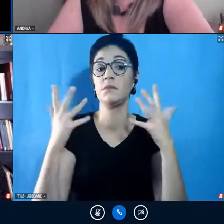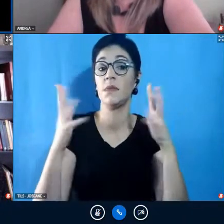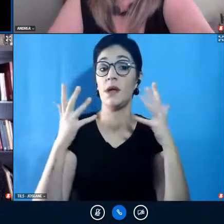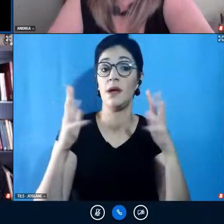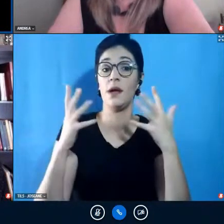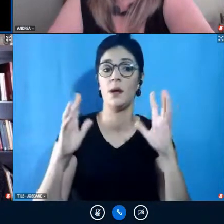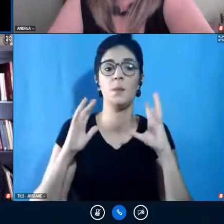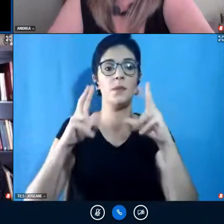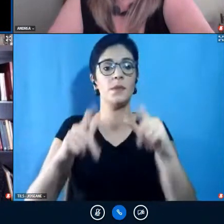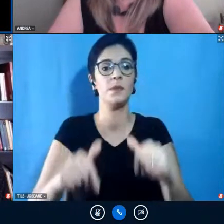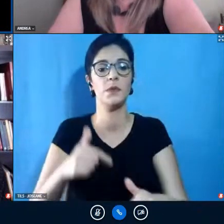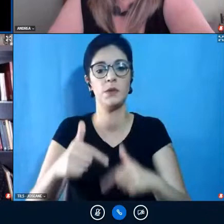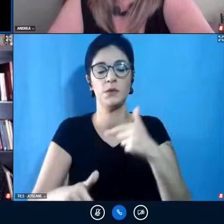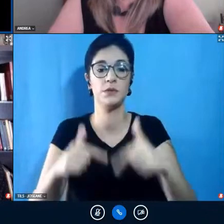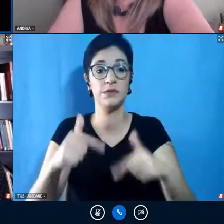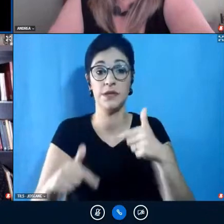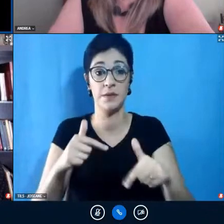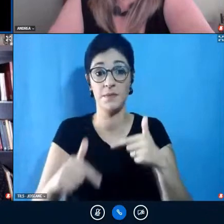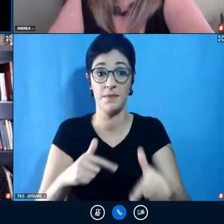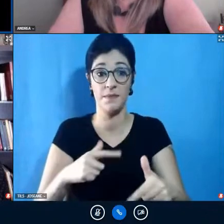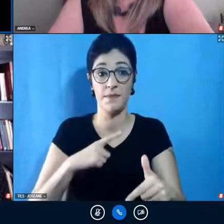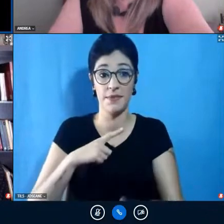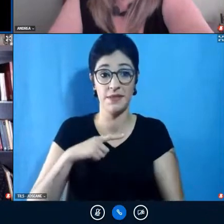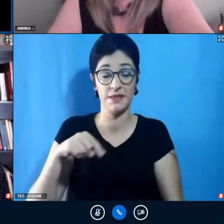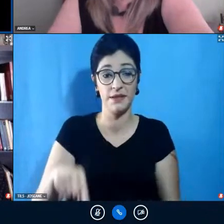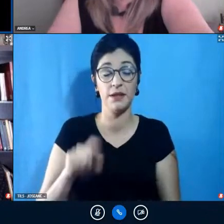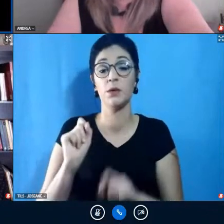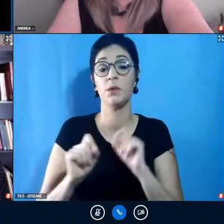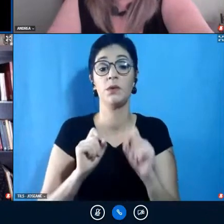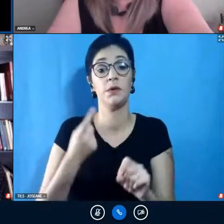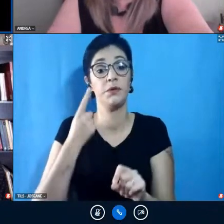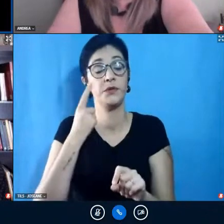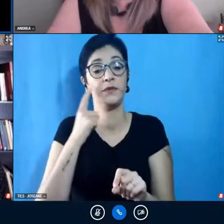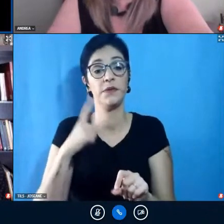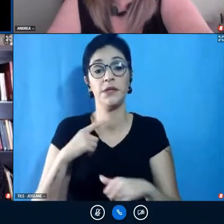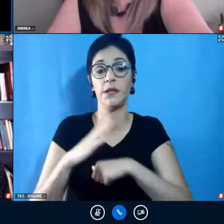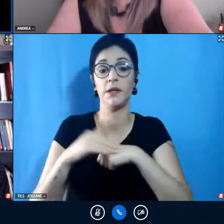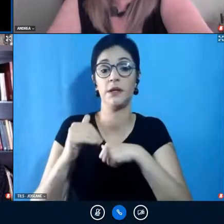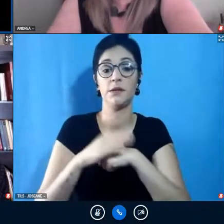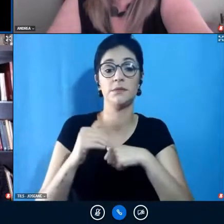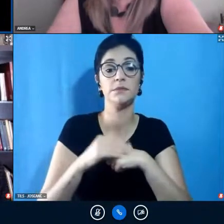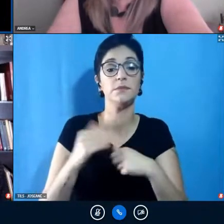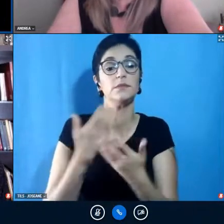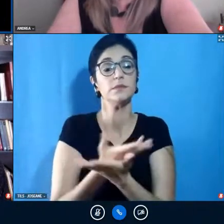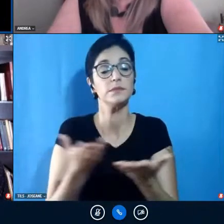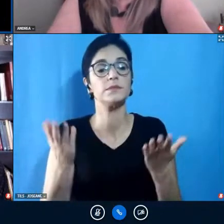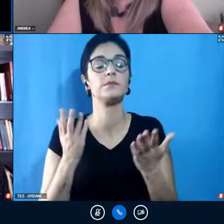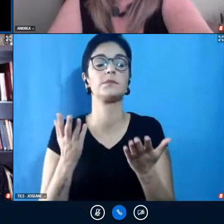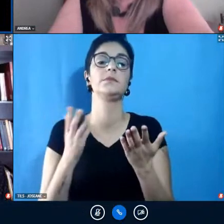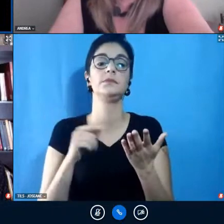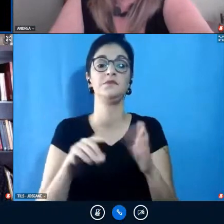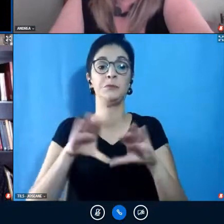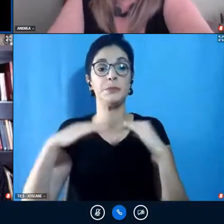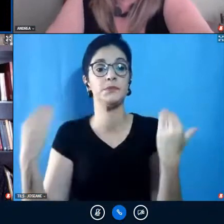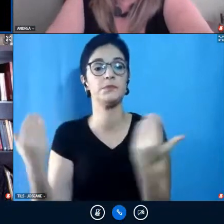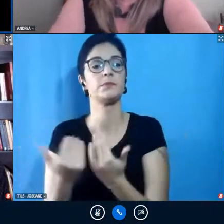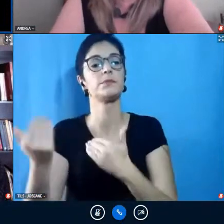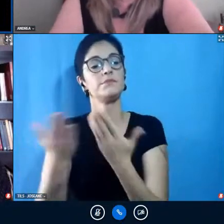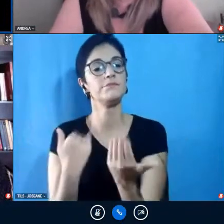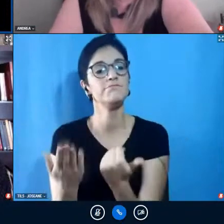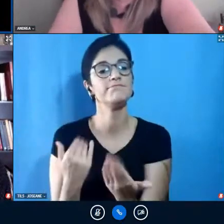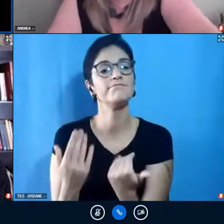os trabalhos aqui apresentados, né? Eu vejo sempre um carinho muito grande com as ações, com a comunidade, isso é tão bom e